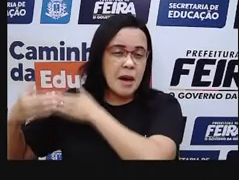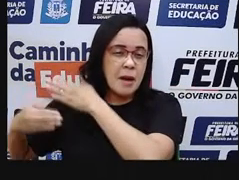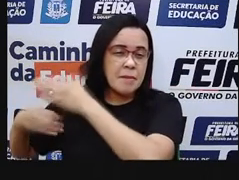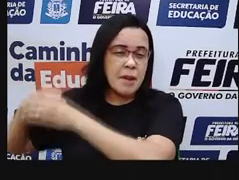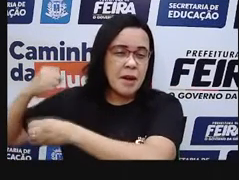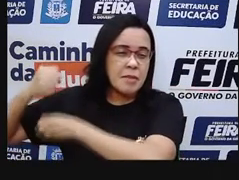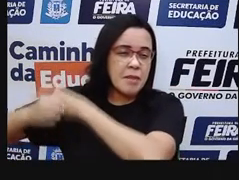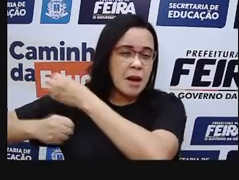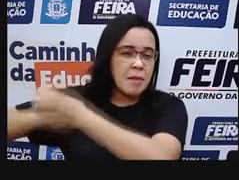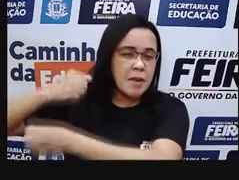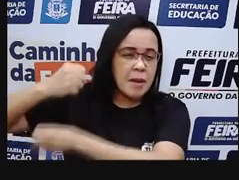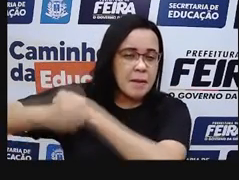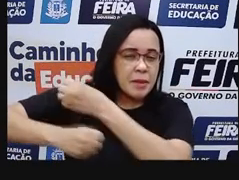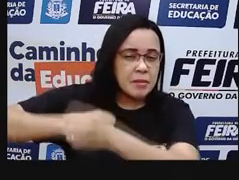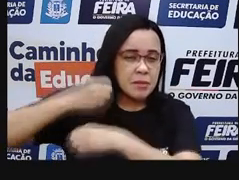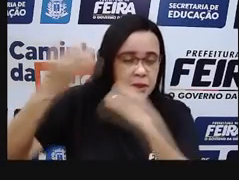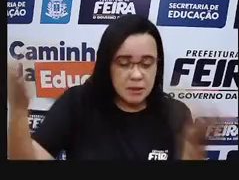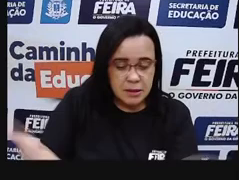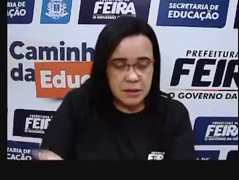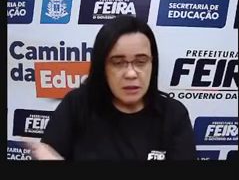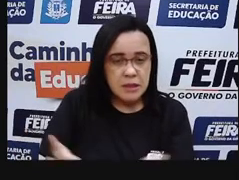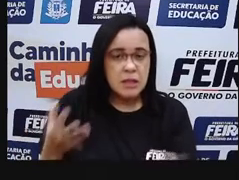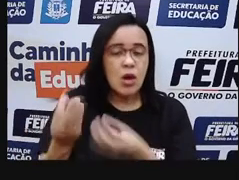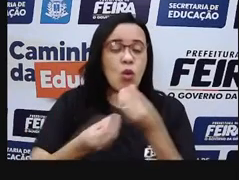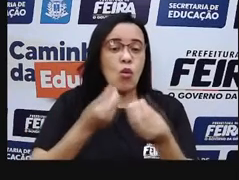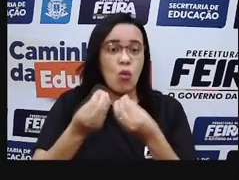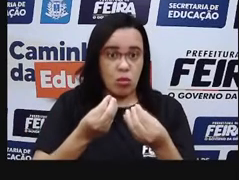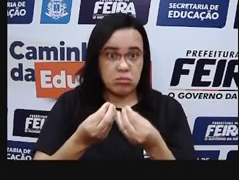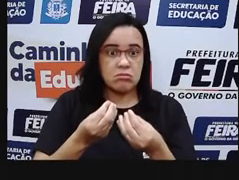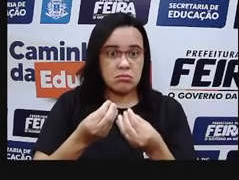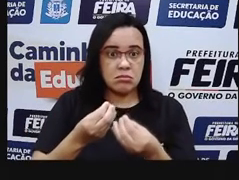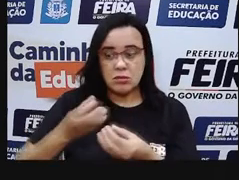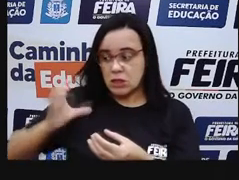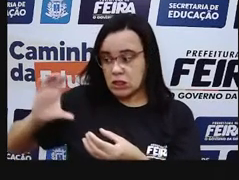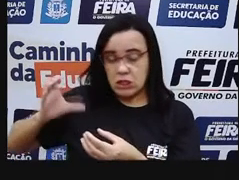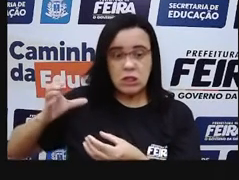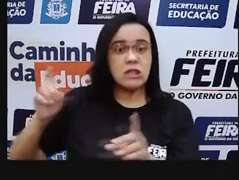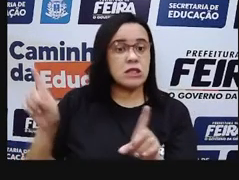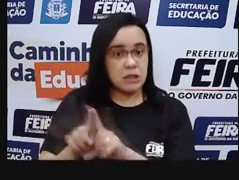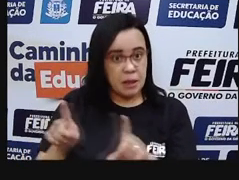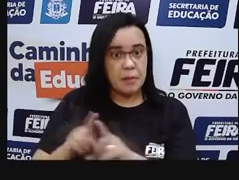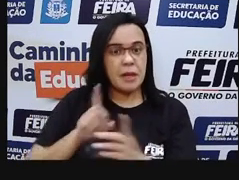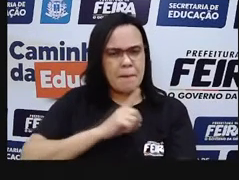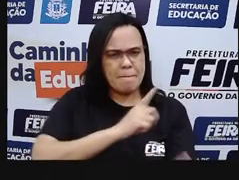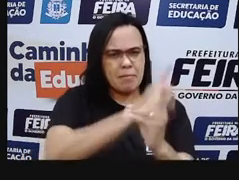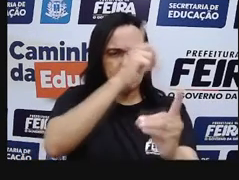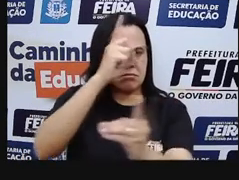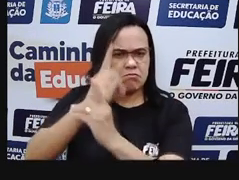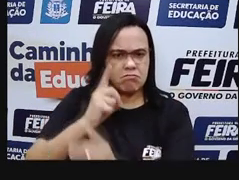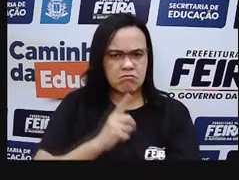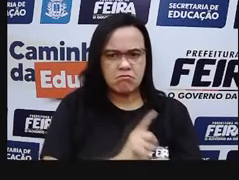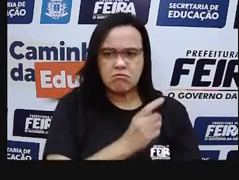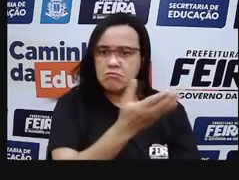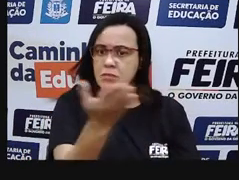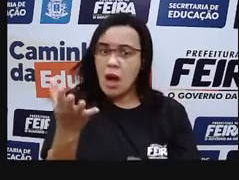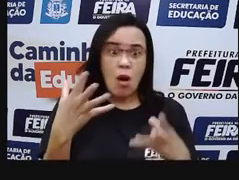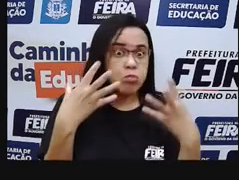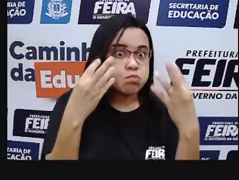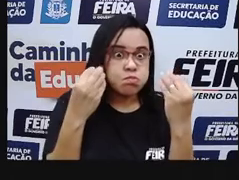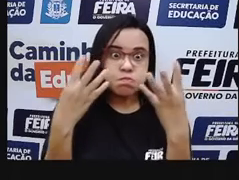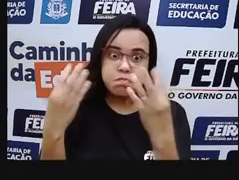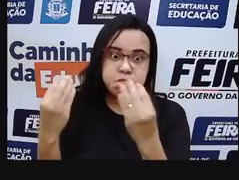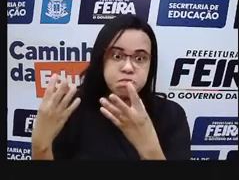foram quem sabe como medicamentos para a população para combater as bactérias as infecções